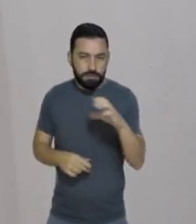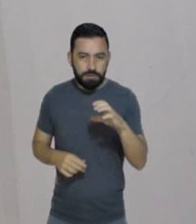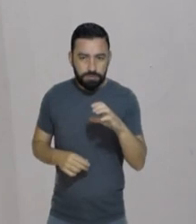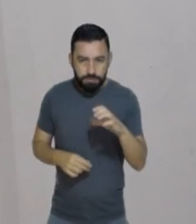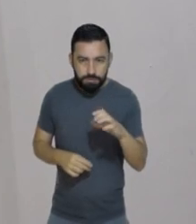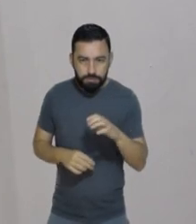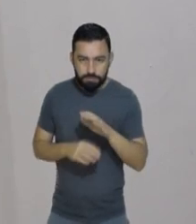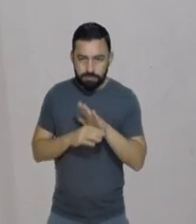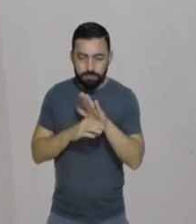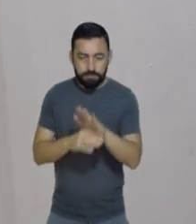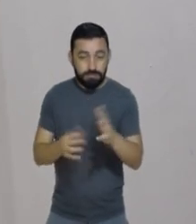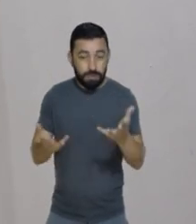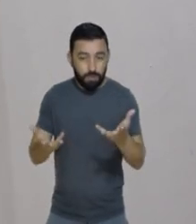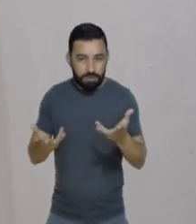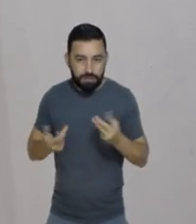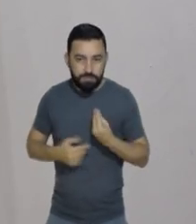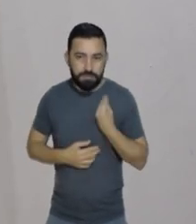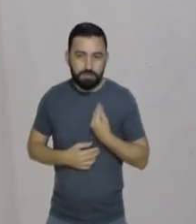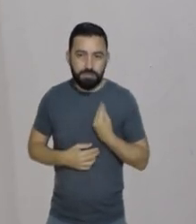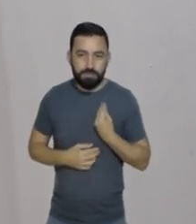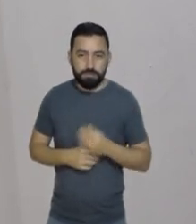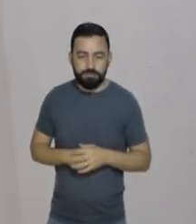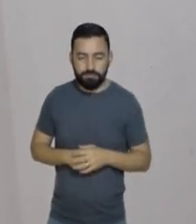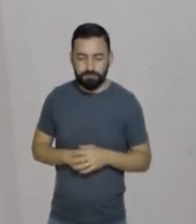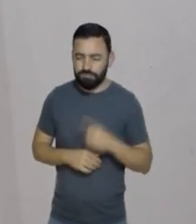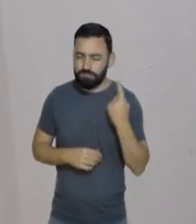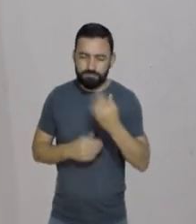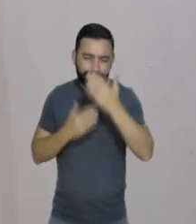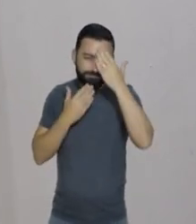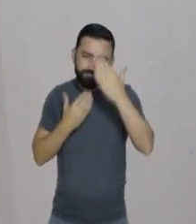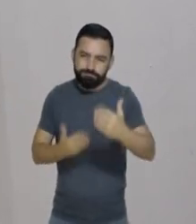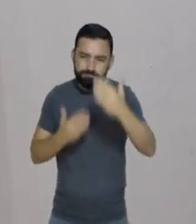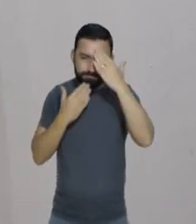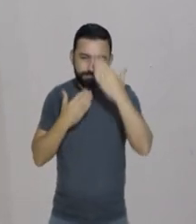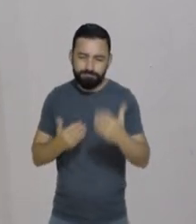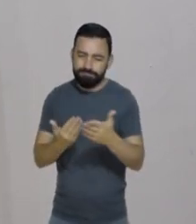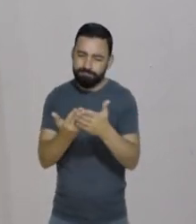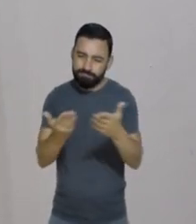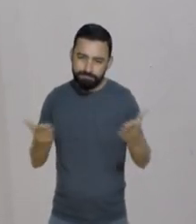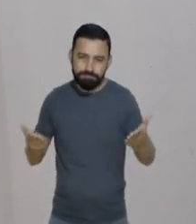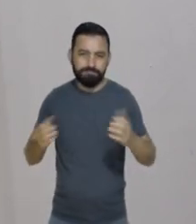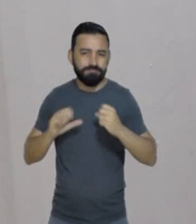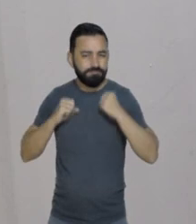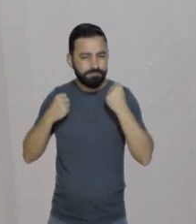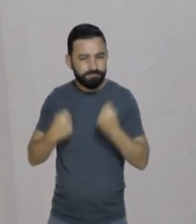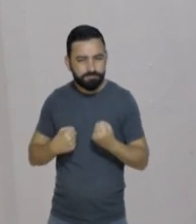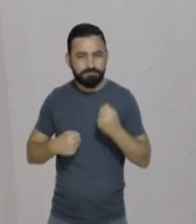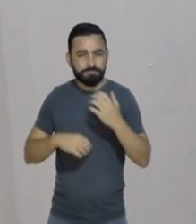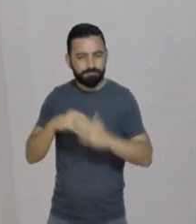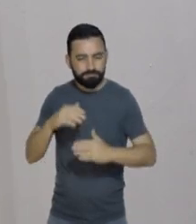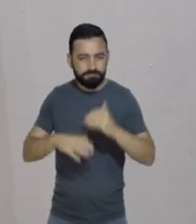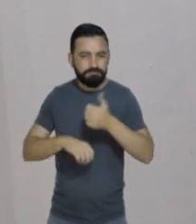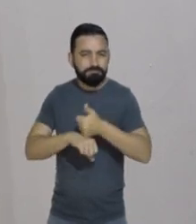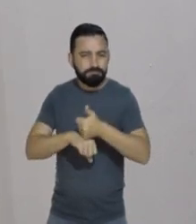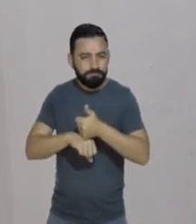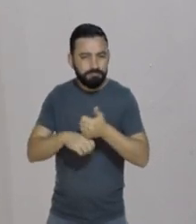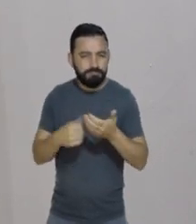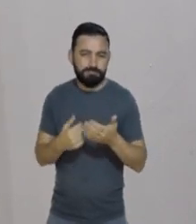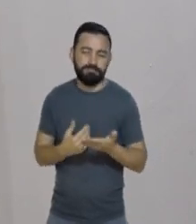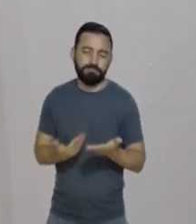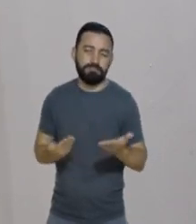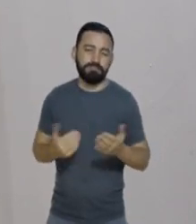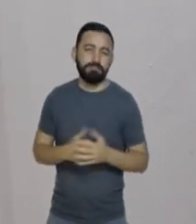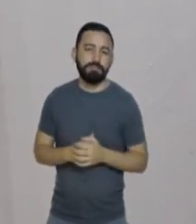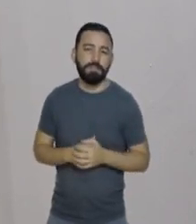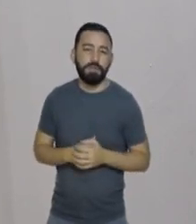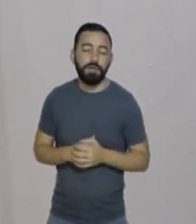e qualidade de vida. Temos gratidão pelo esforço e competência de vocês,